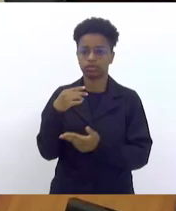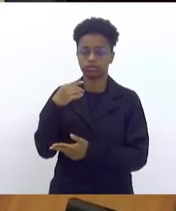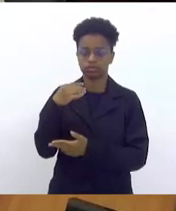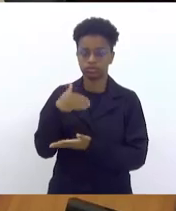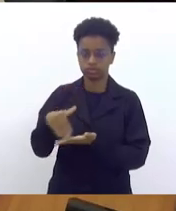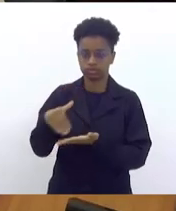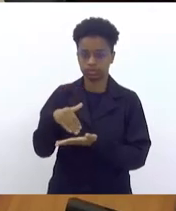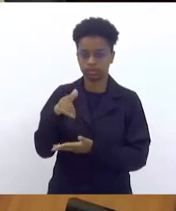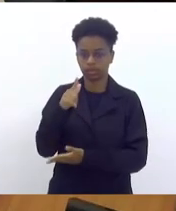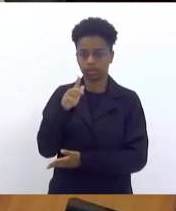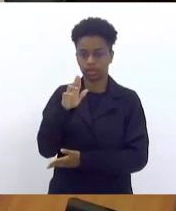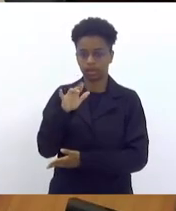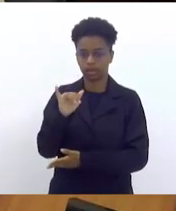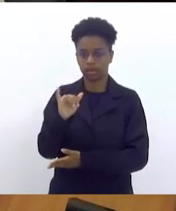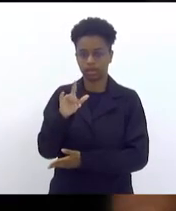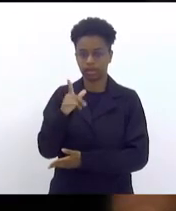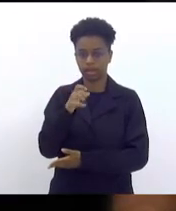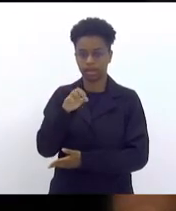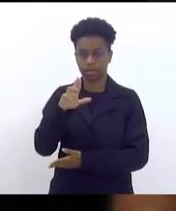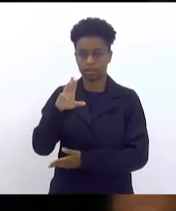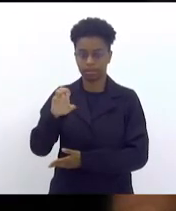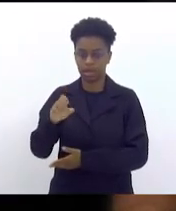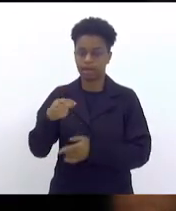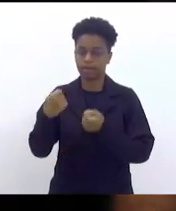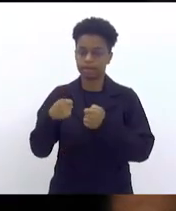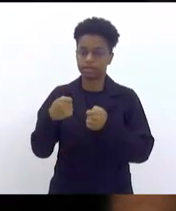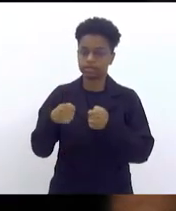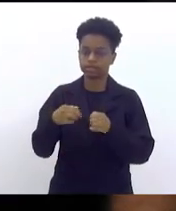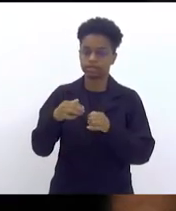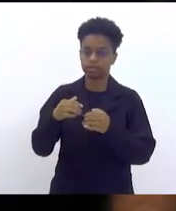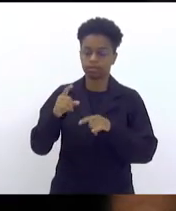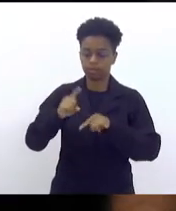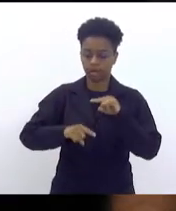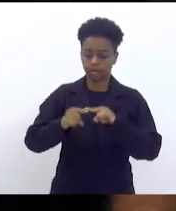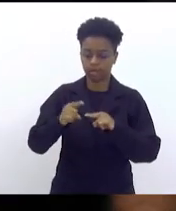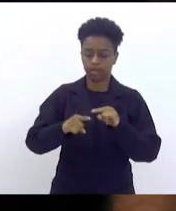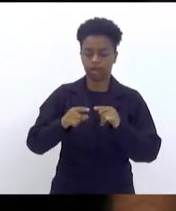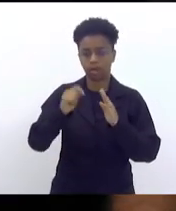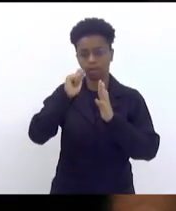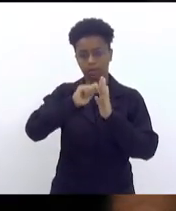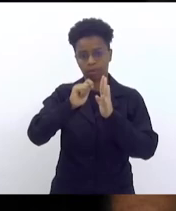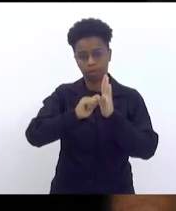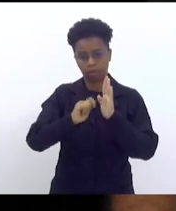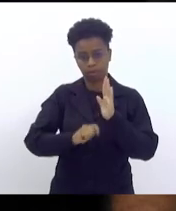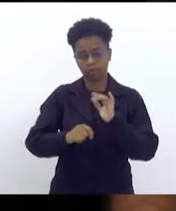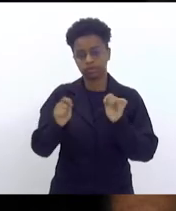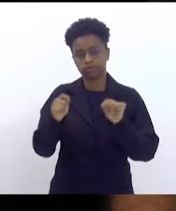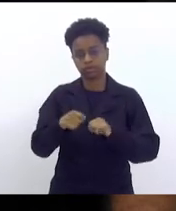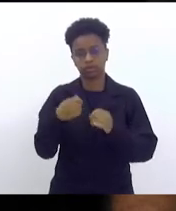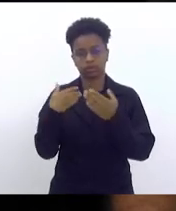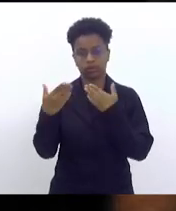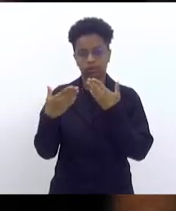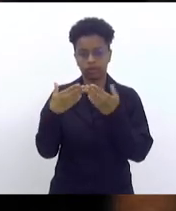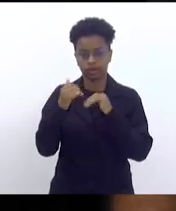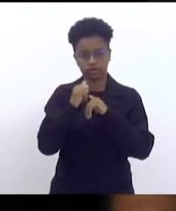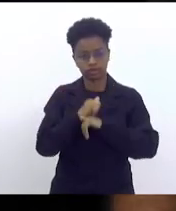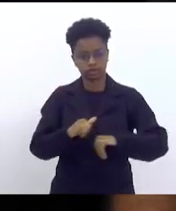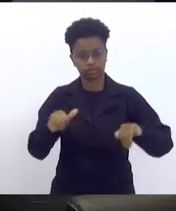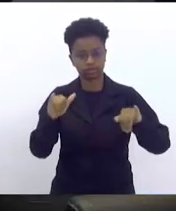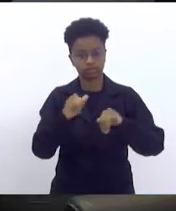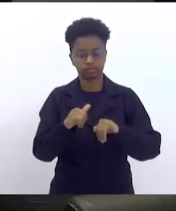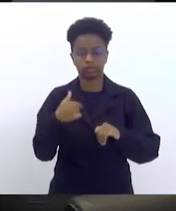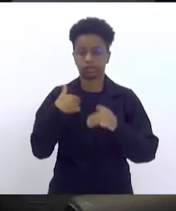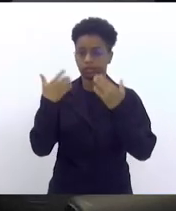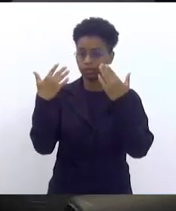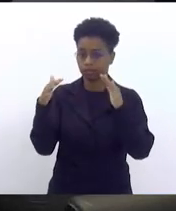a gente precisava fazer uma cartilha para que toda a conversa que pudesse estender ou secretário eu quero parabenizar